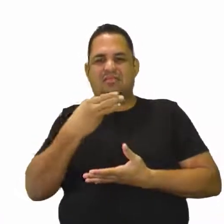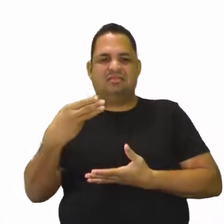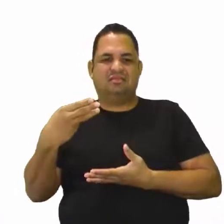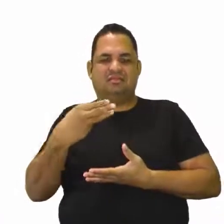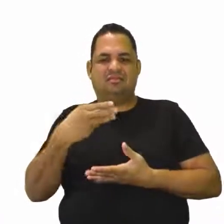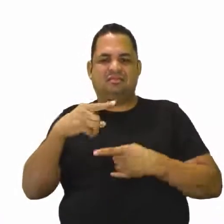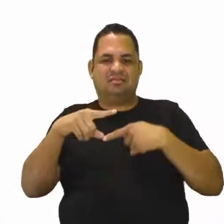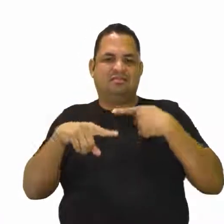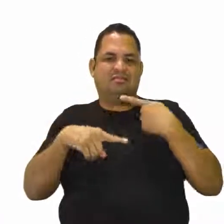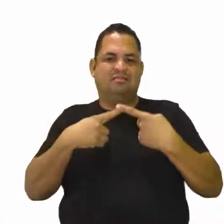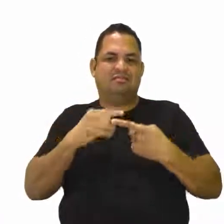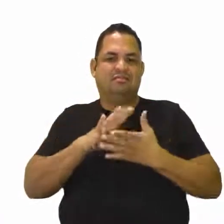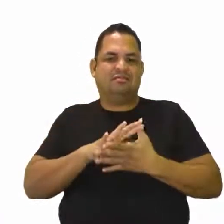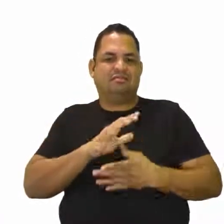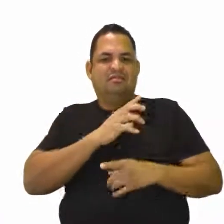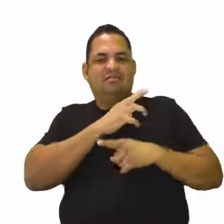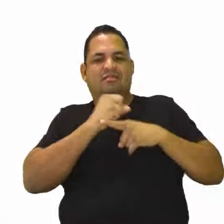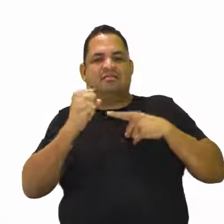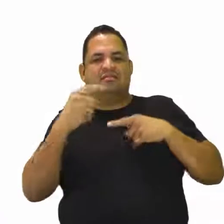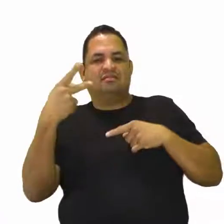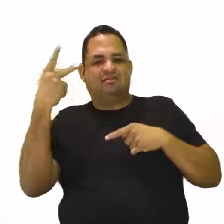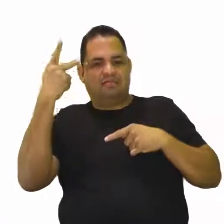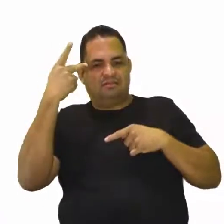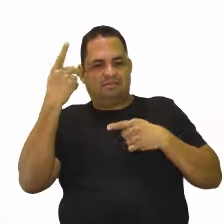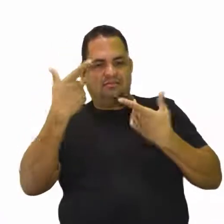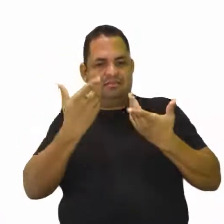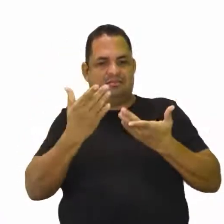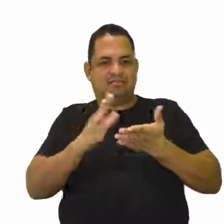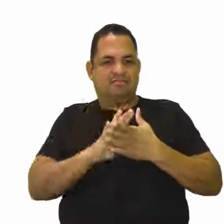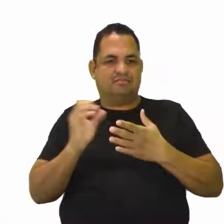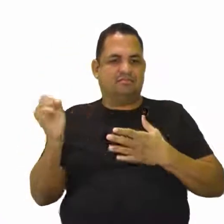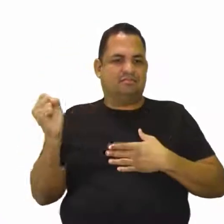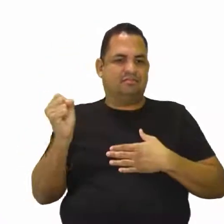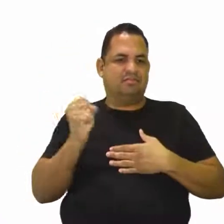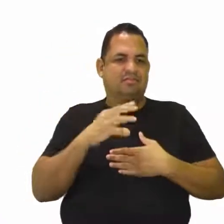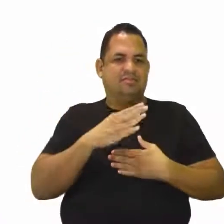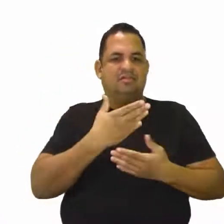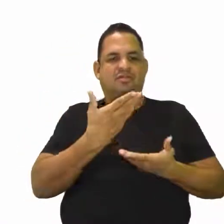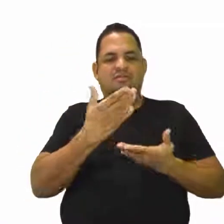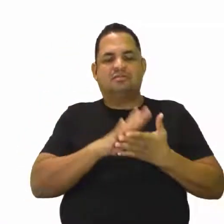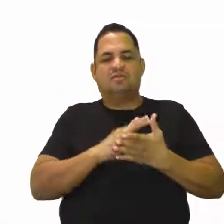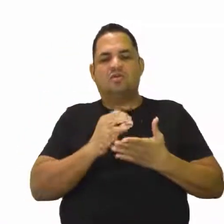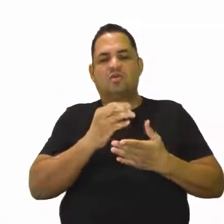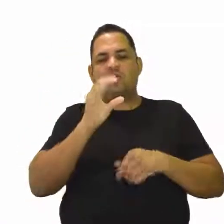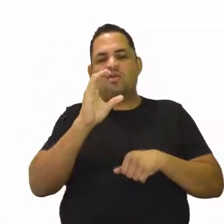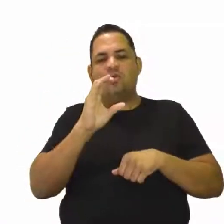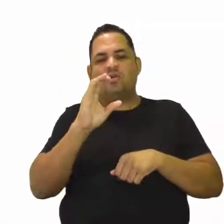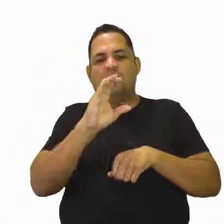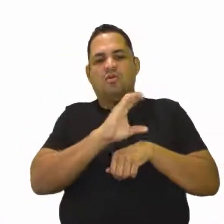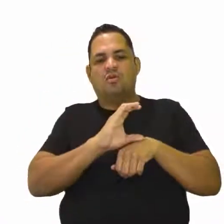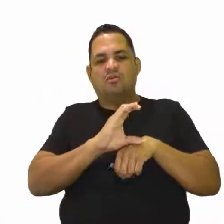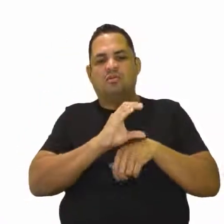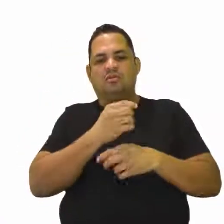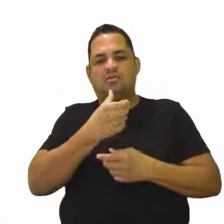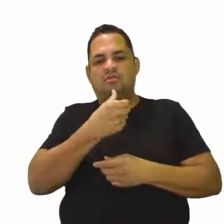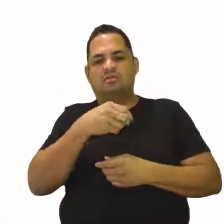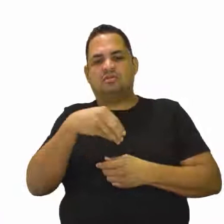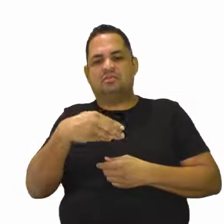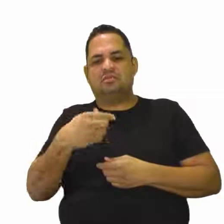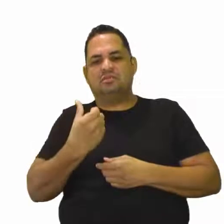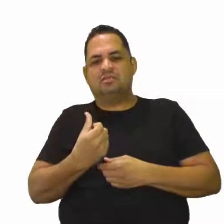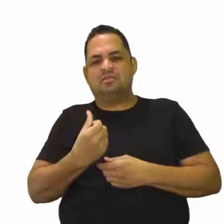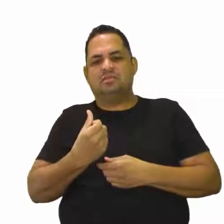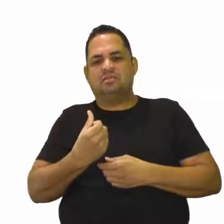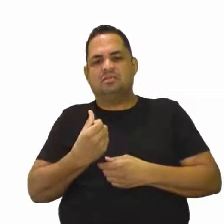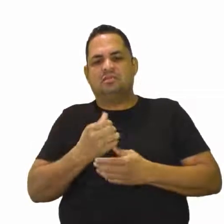33, depois que ele venceu os paulistas, 34 com uma nova Constituição, 35, aí 36 ele vai dizer, opa, peraí